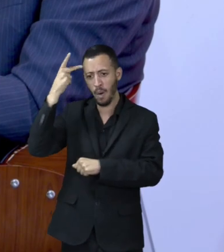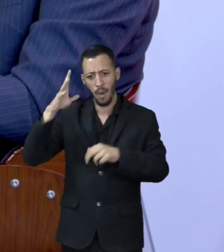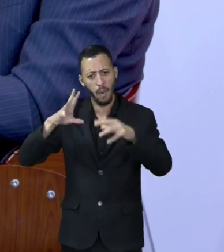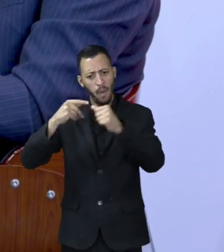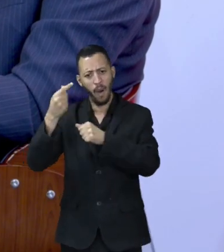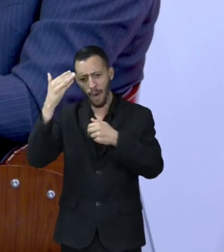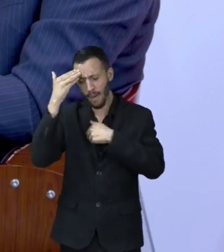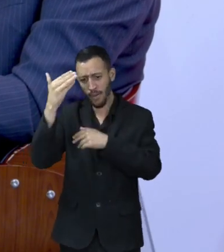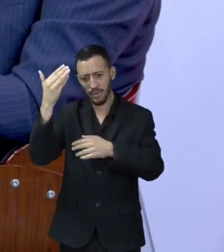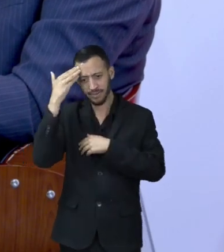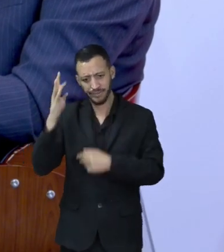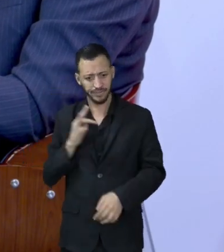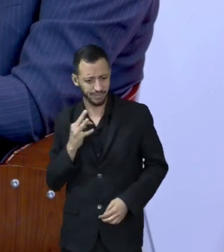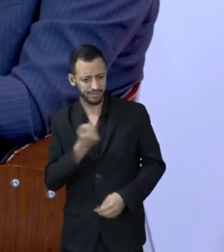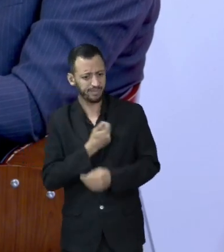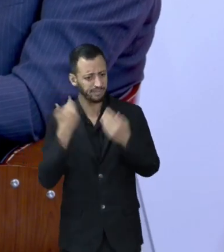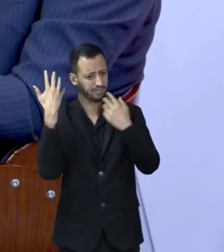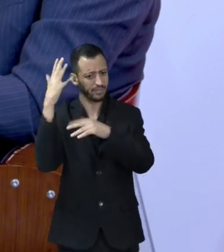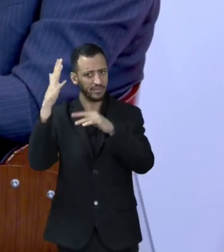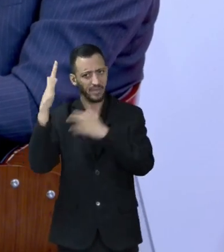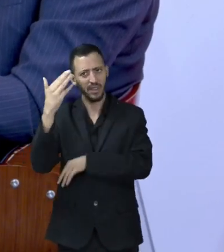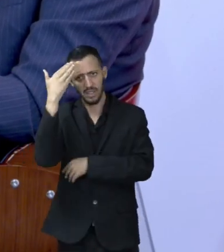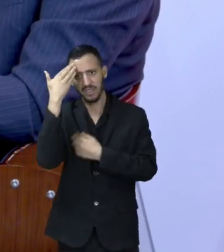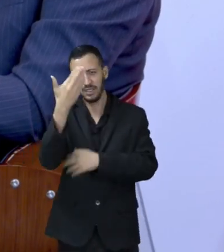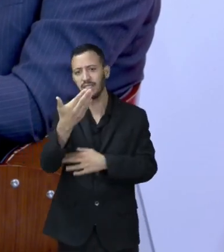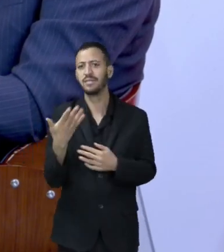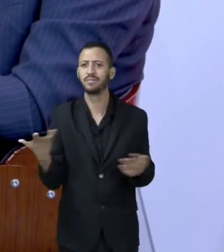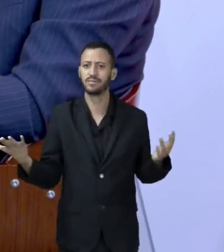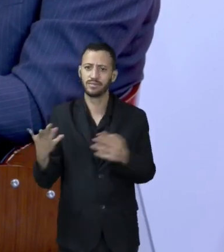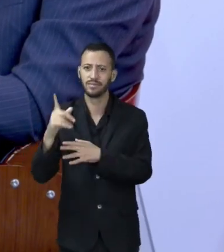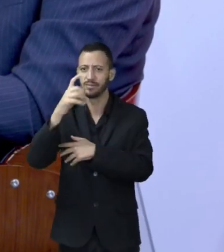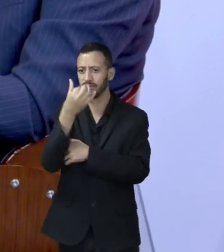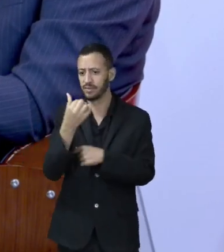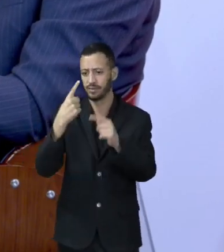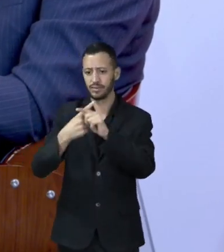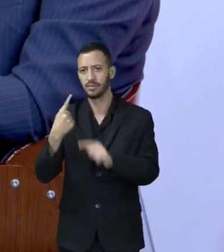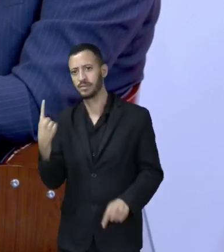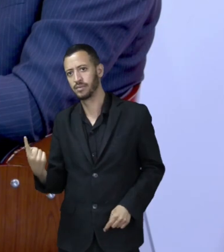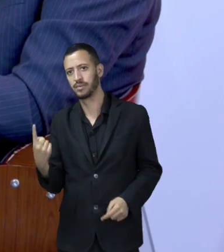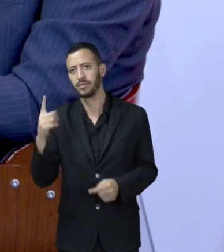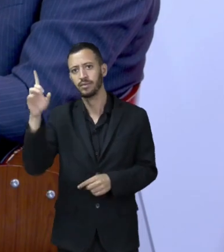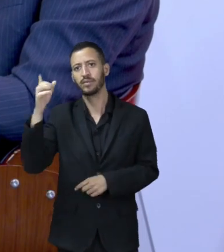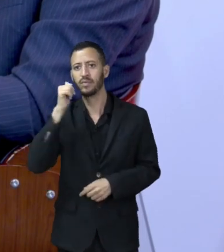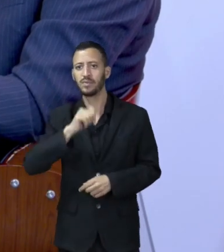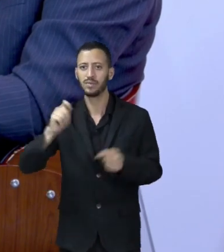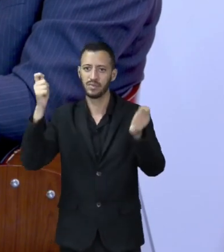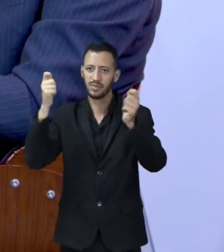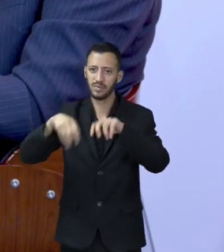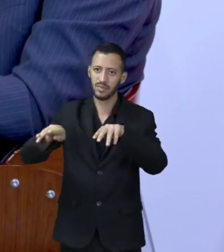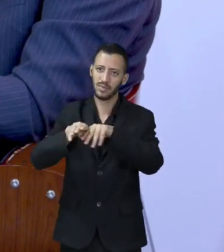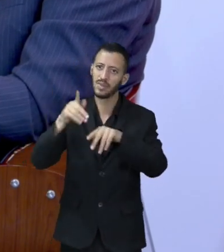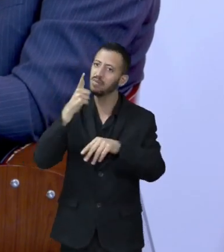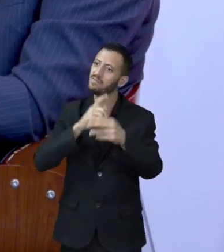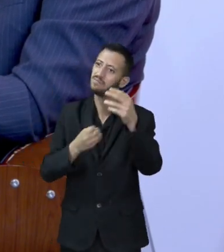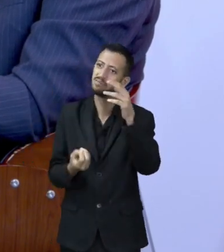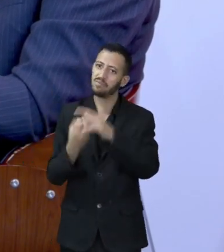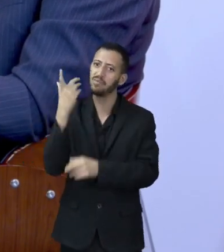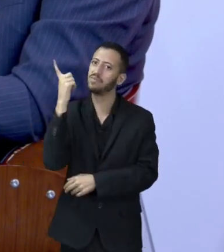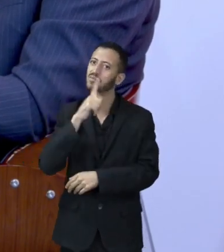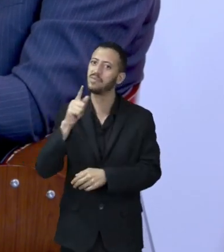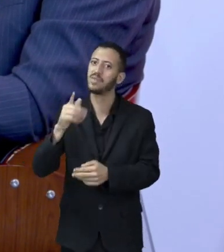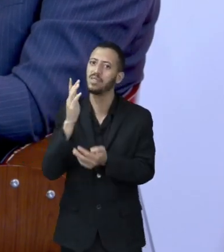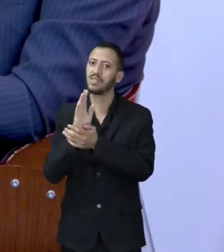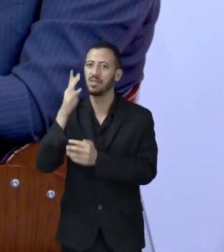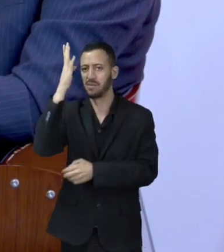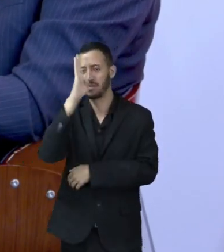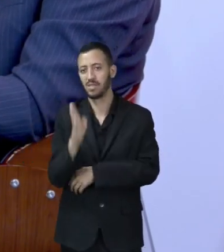bater palmas para uma travesti preta, porque graças a ela, né, a escala 6x1, se as deusas quiserem, vai acabar no Brasil, né? Então é